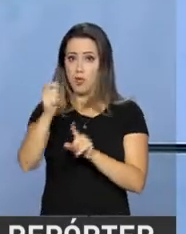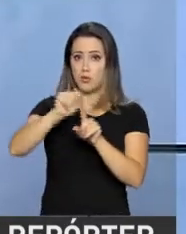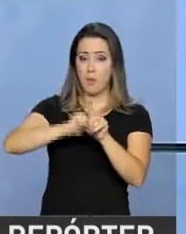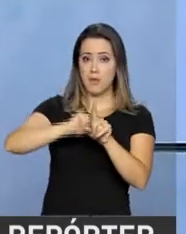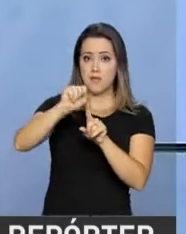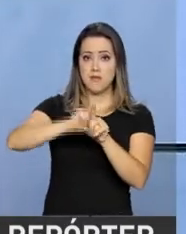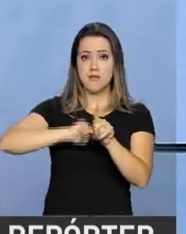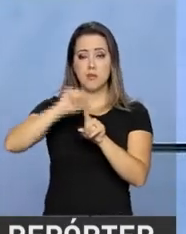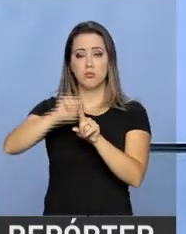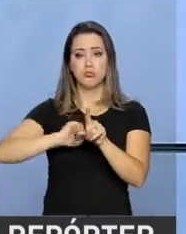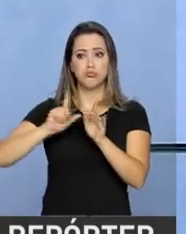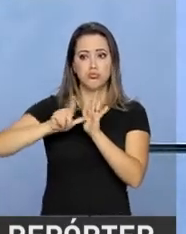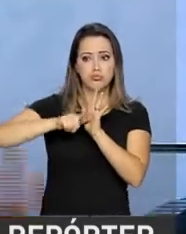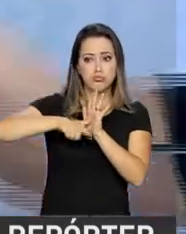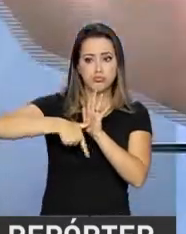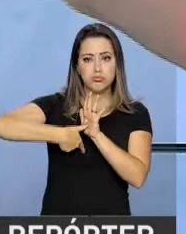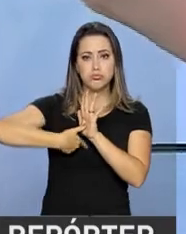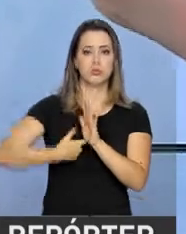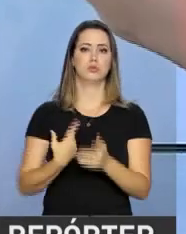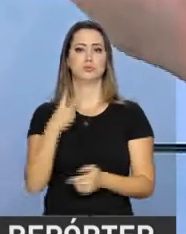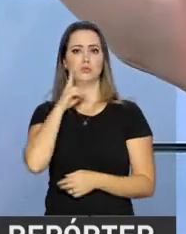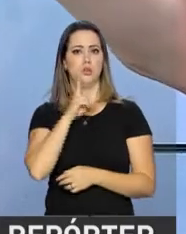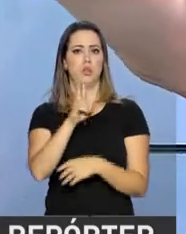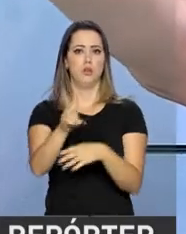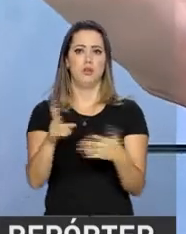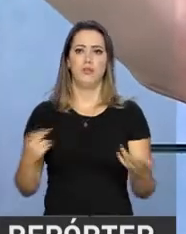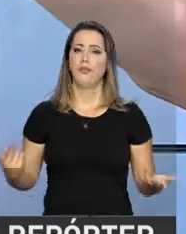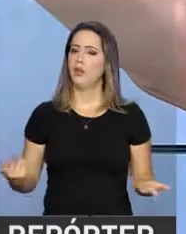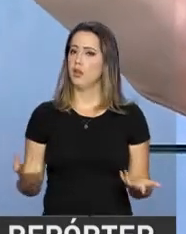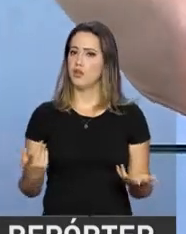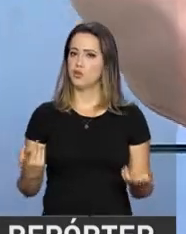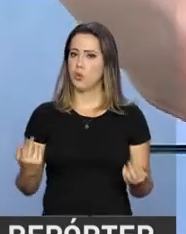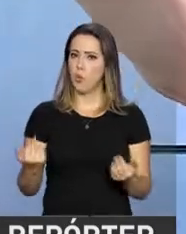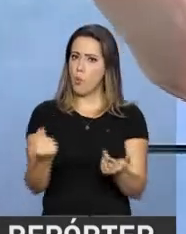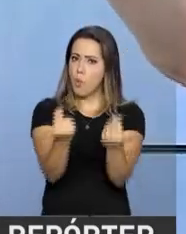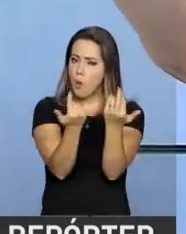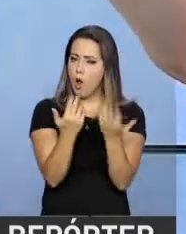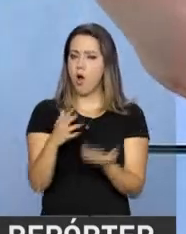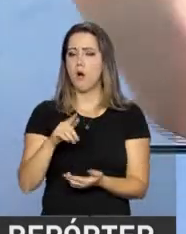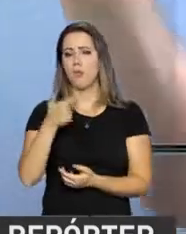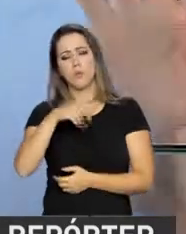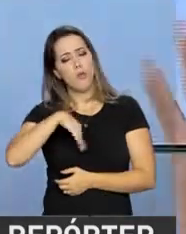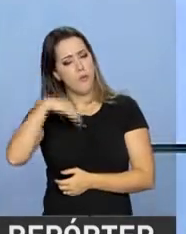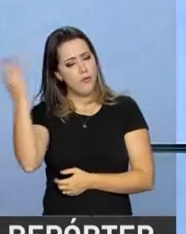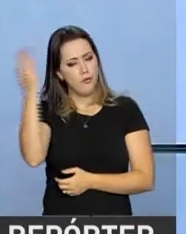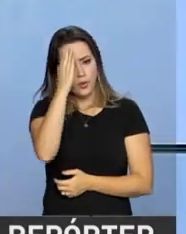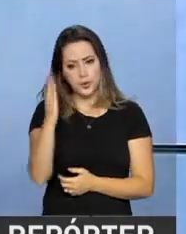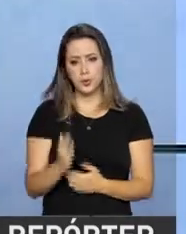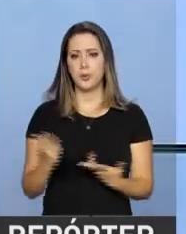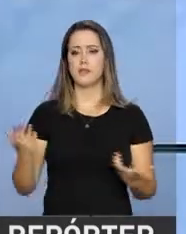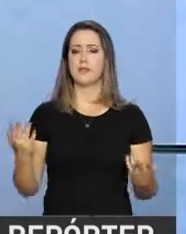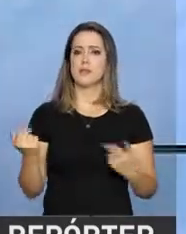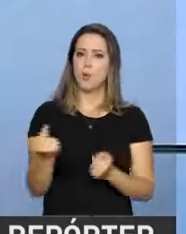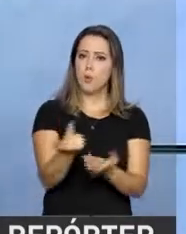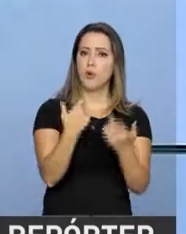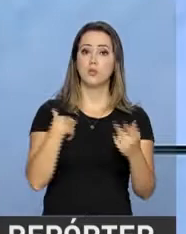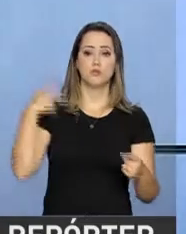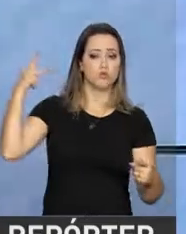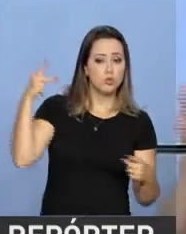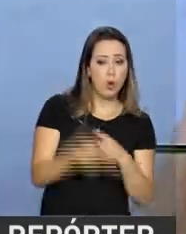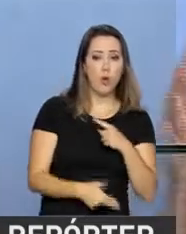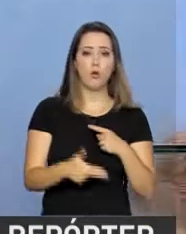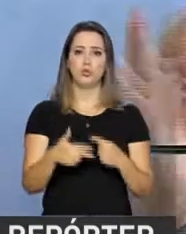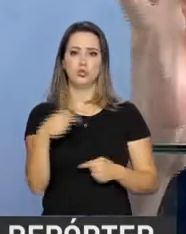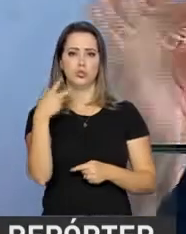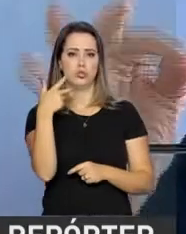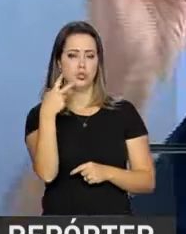das pensões e aposentadorias. Vejam o que aconteceu em vários estados estrangeiros. Houve corte